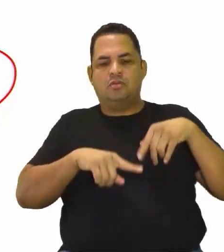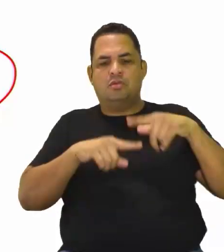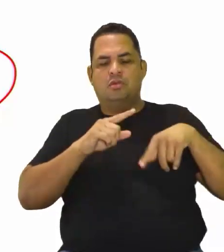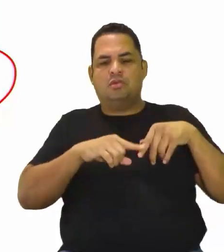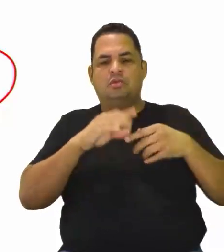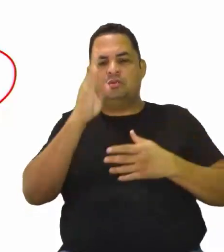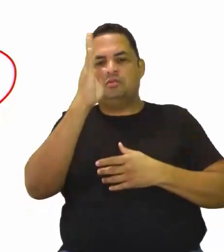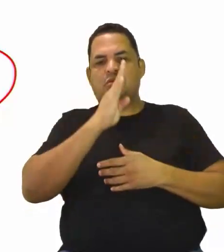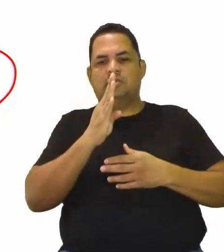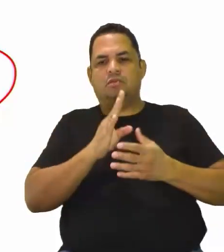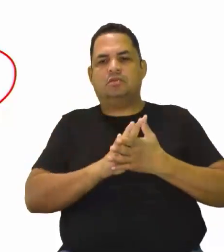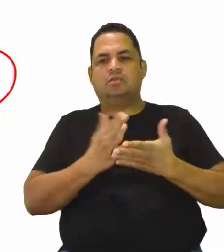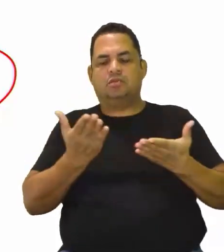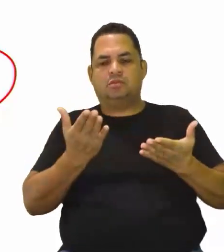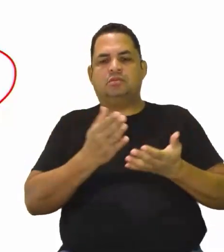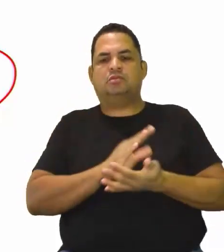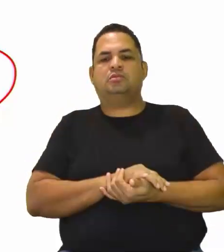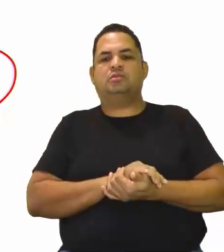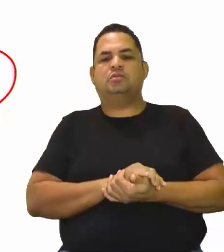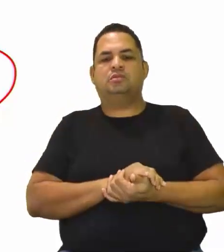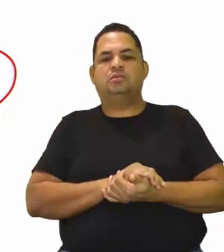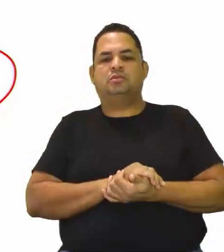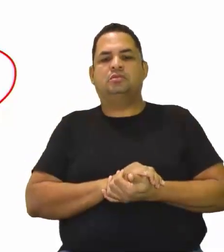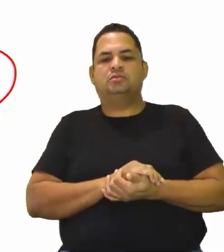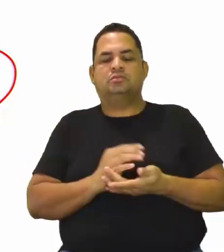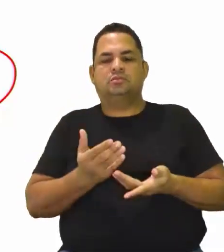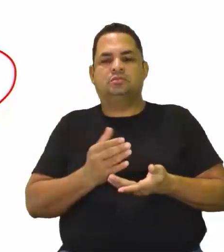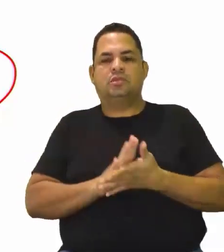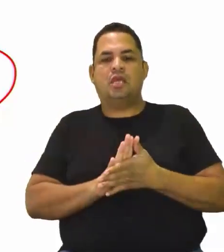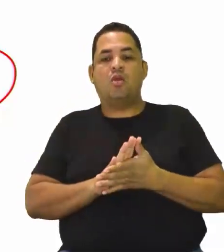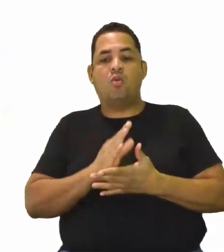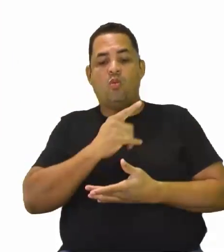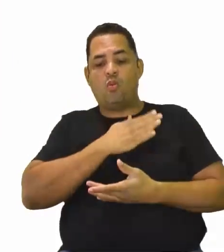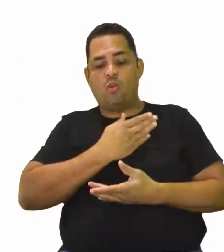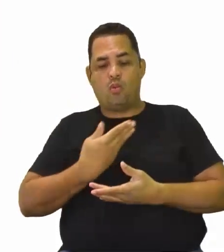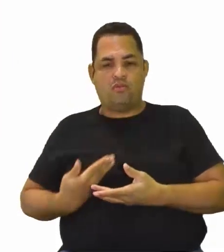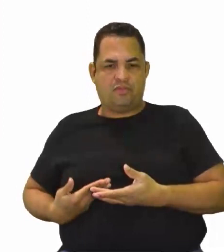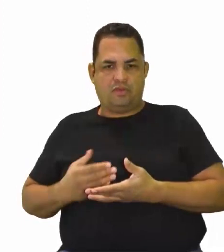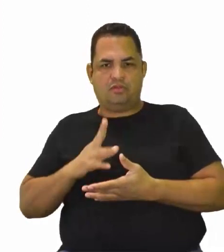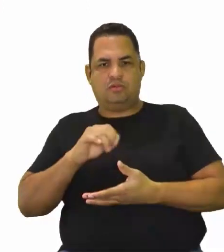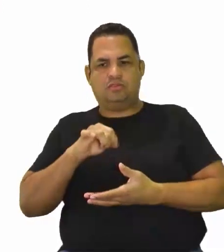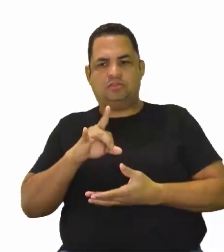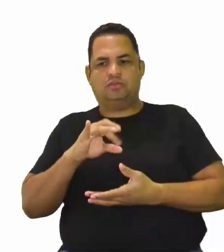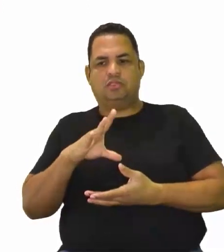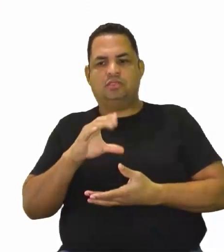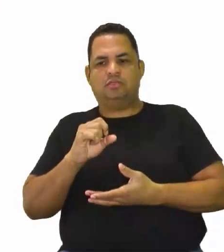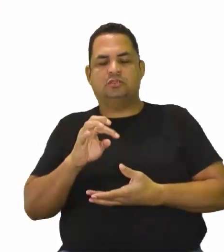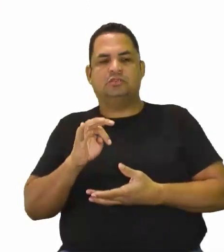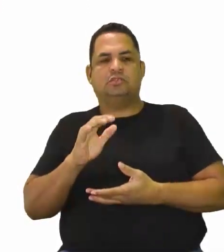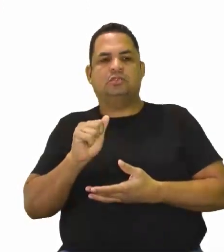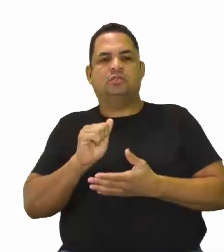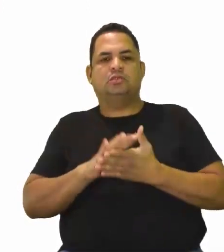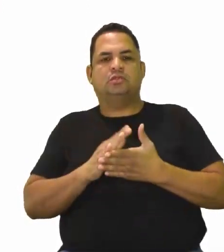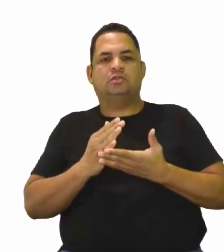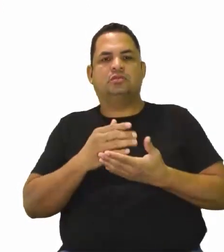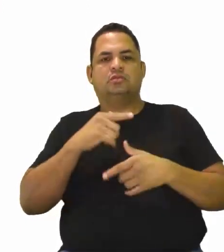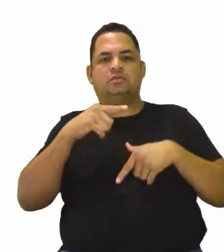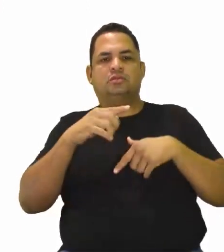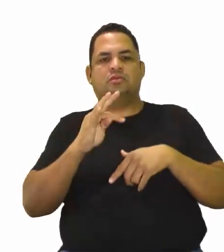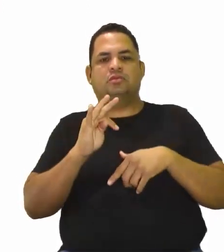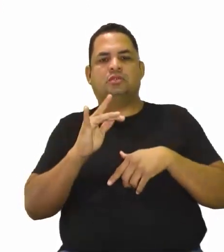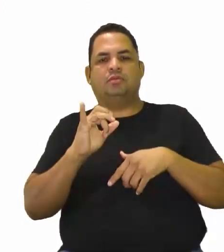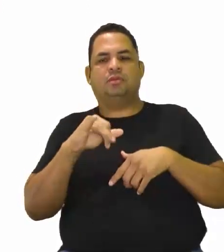podemos dizer que Getúlio Vargas era realmente nacionalista. Ele tem essa característica nacionalista. No